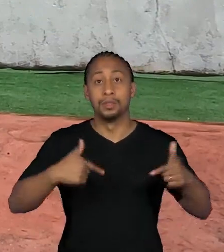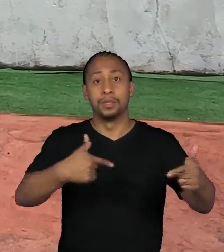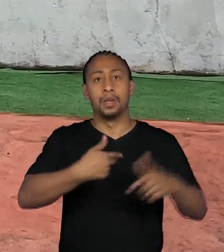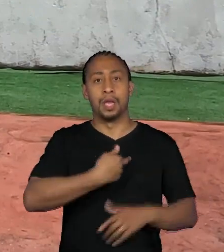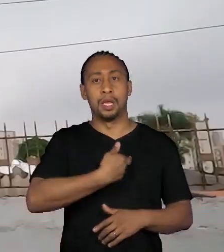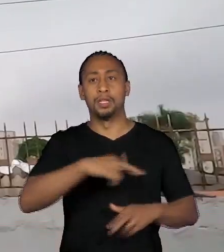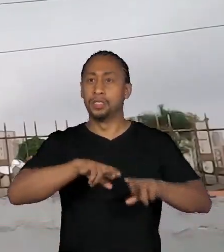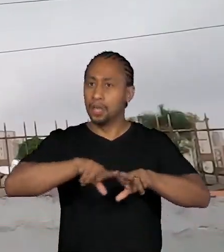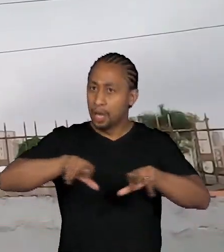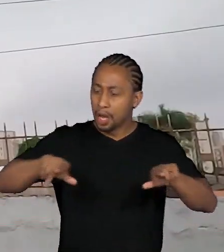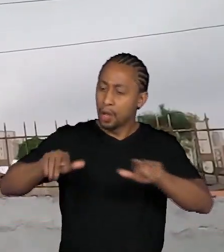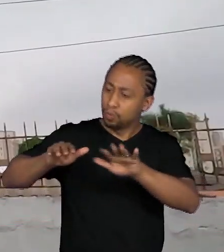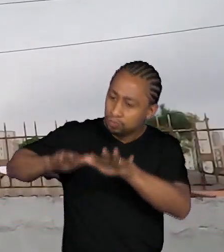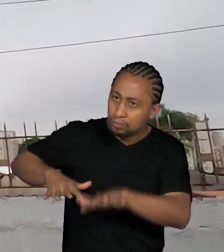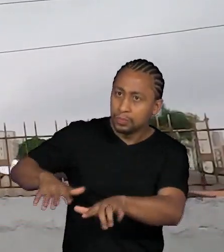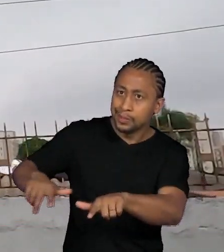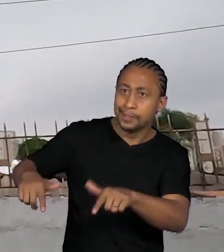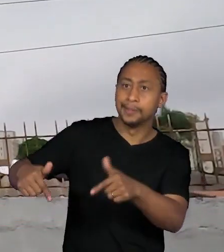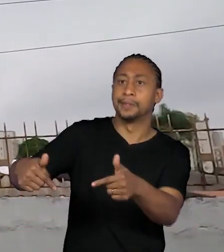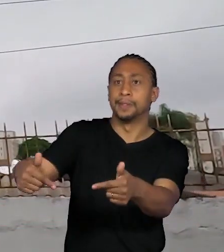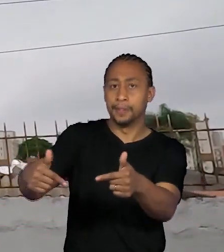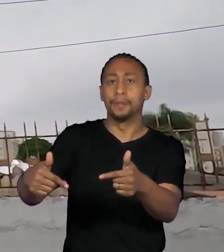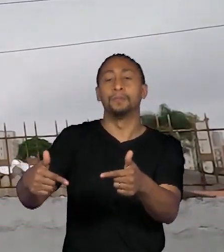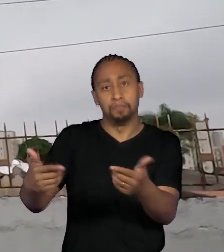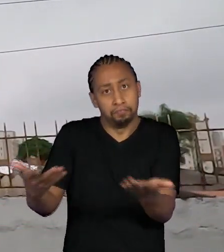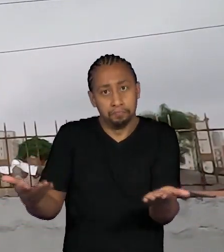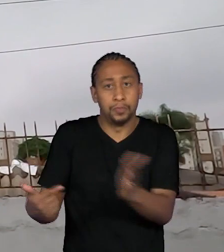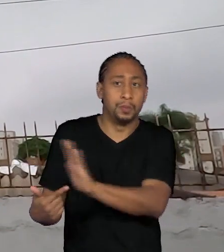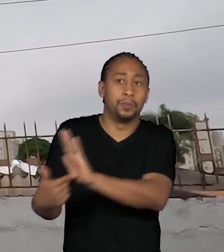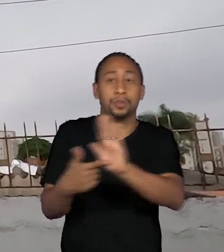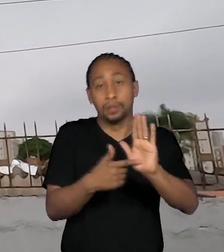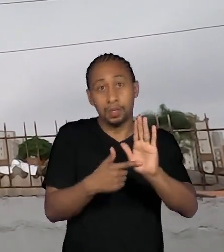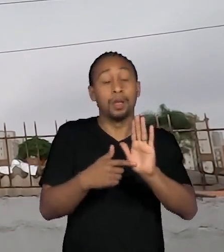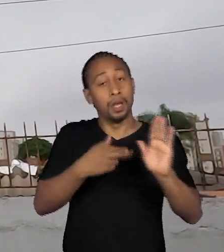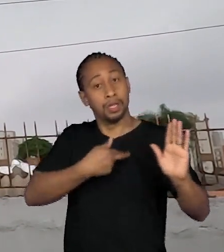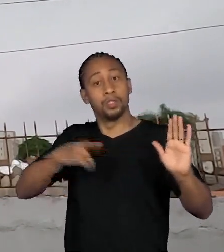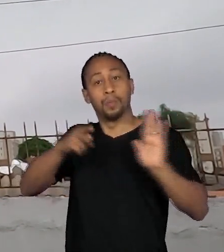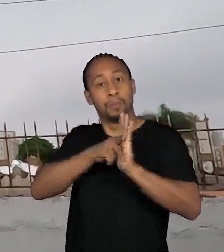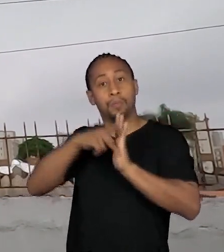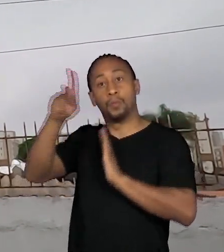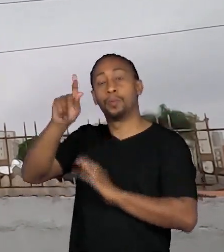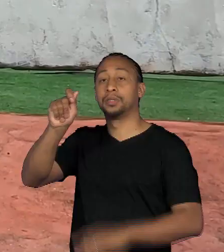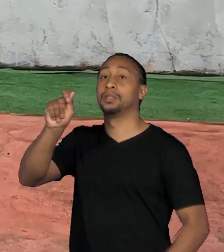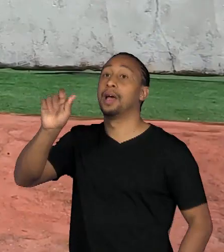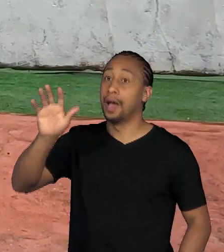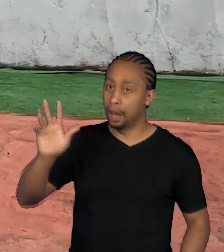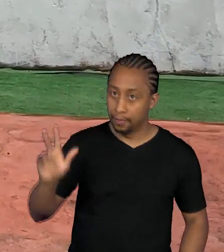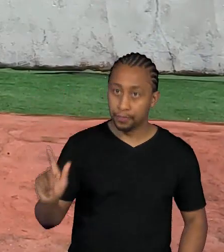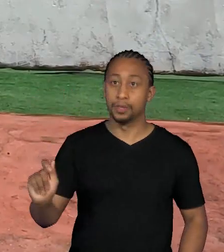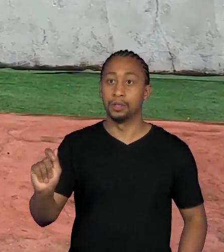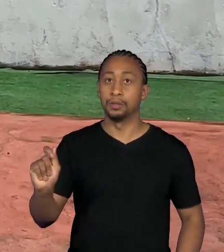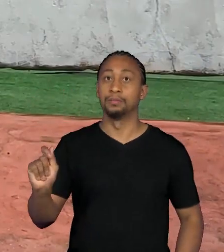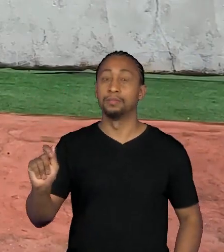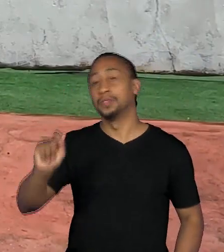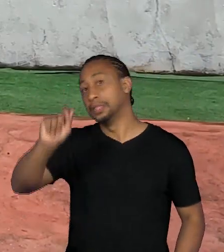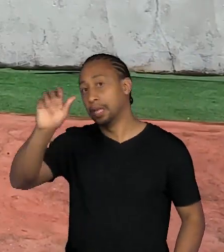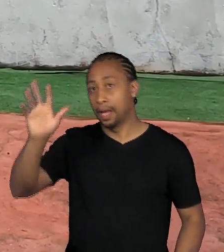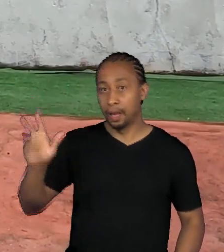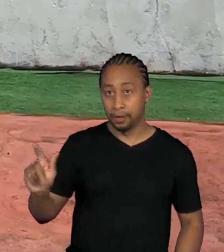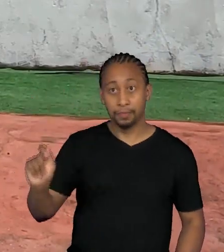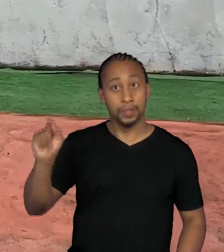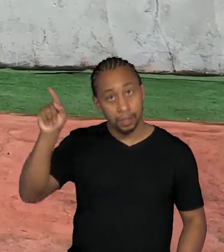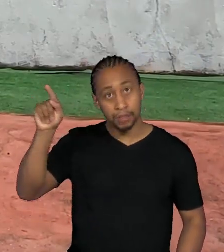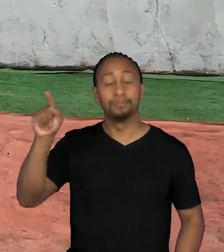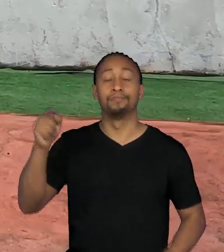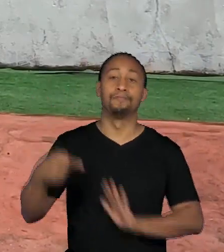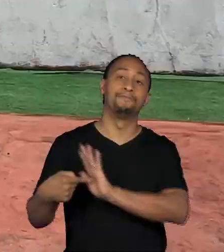nas manifestações religiosas de matrizes africanas, que é daí que eu vejo que é uma das maiores